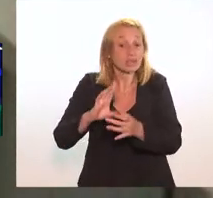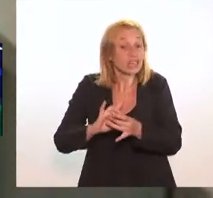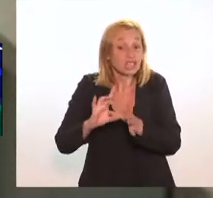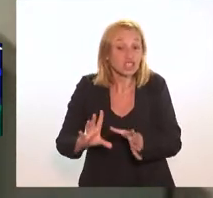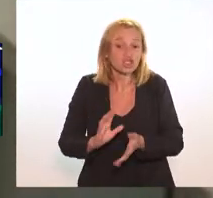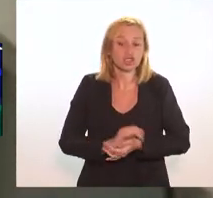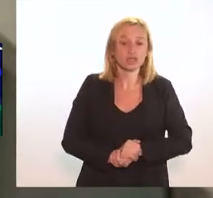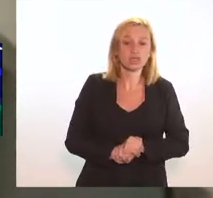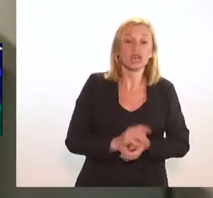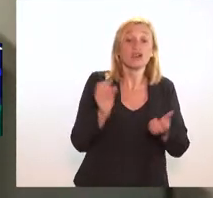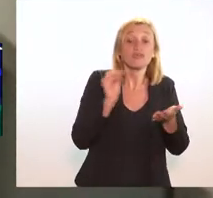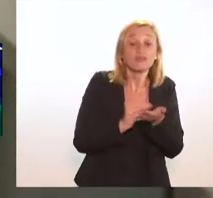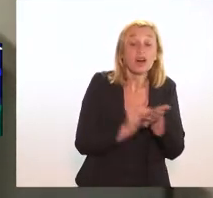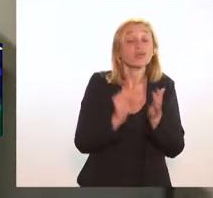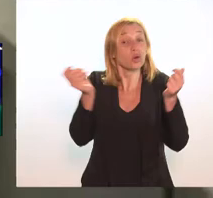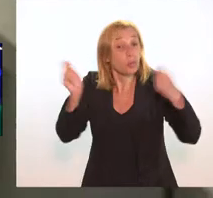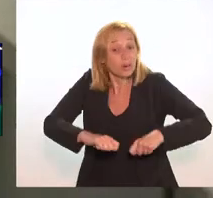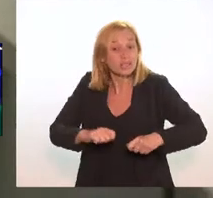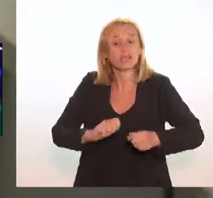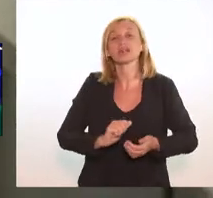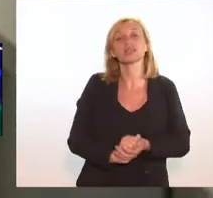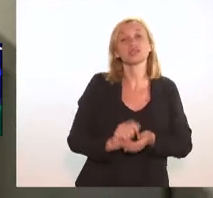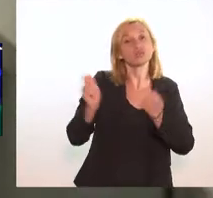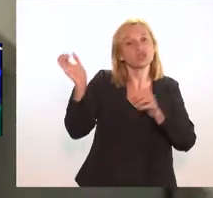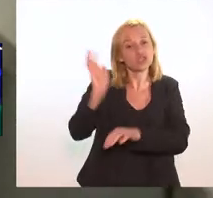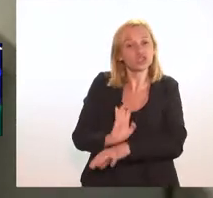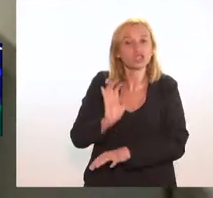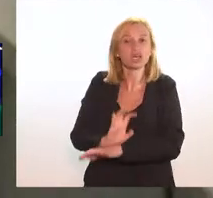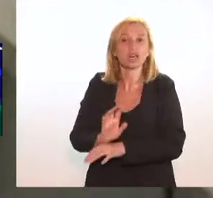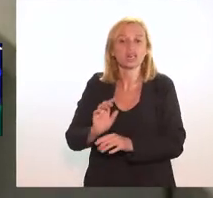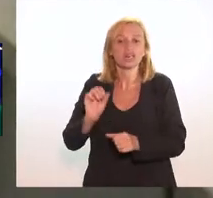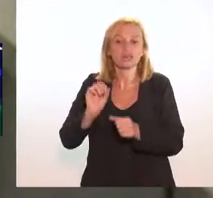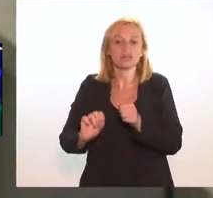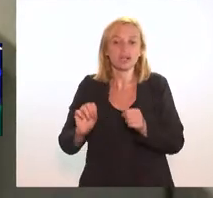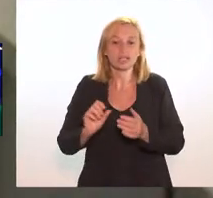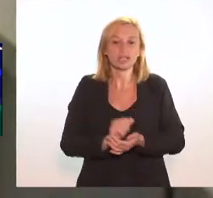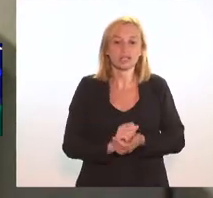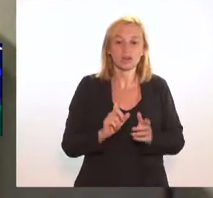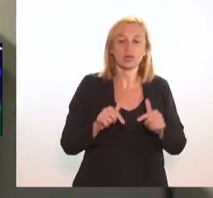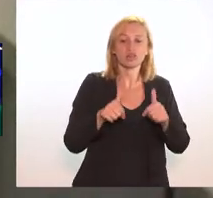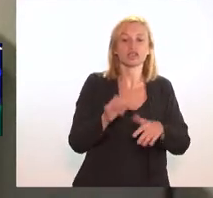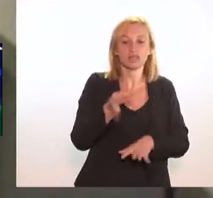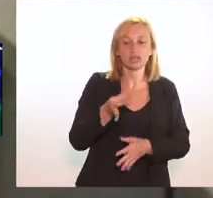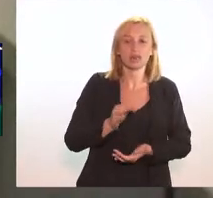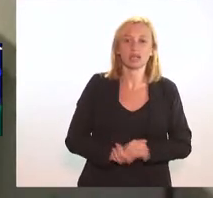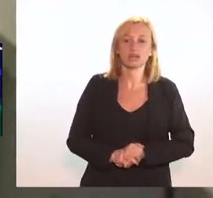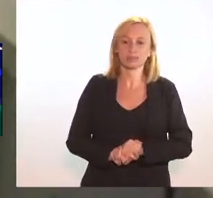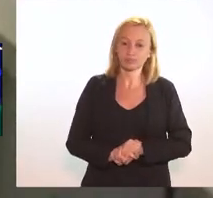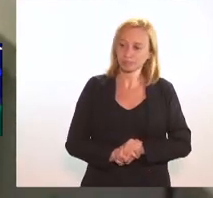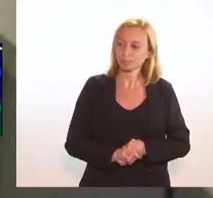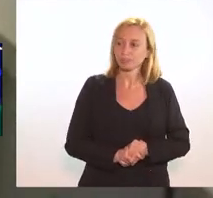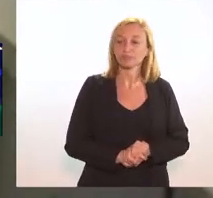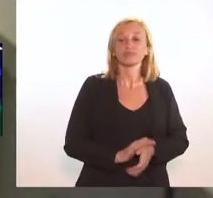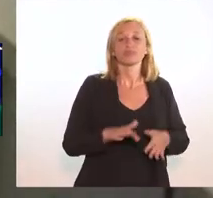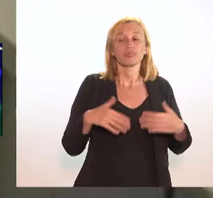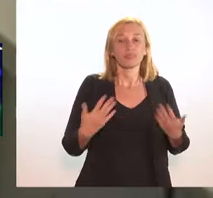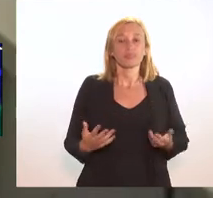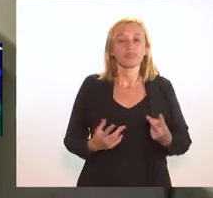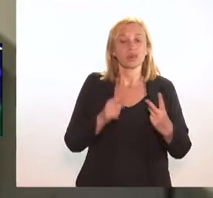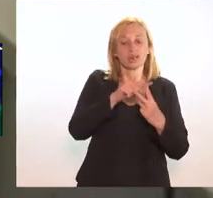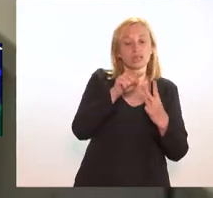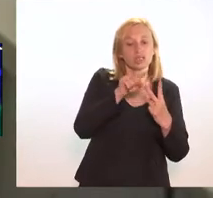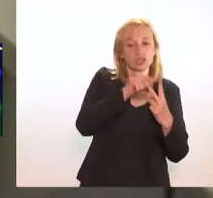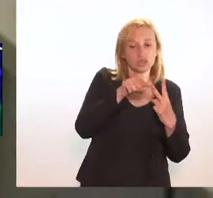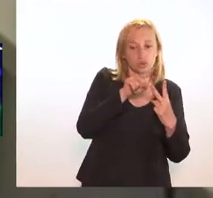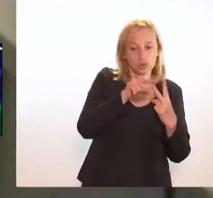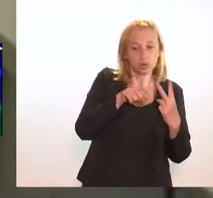pela incompetência do Estado de fazer os lançamentos nas respectivas folhas de pagamento. Então, faria esses dois